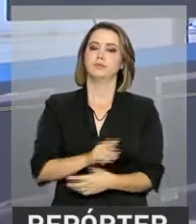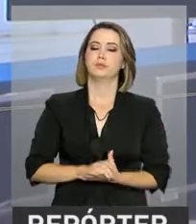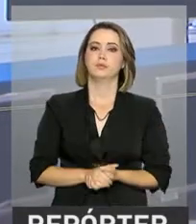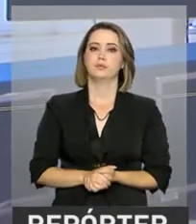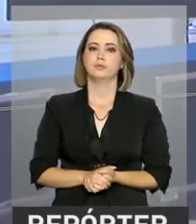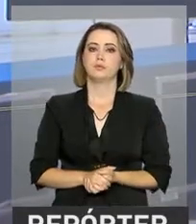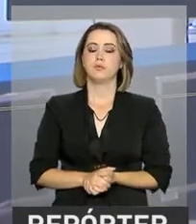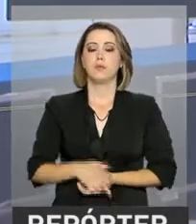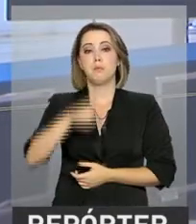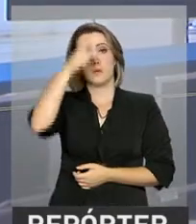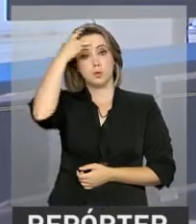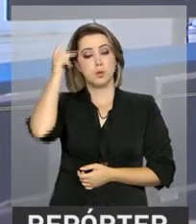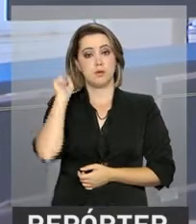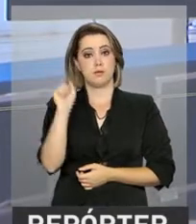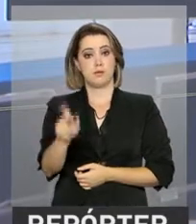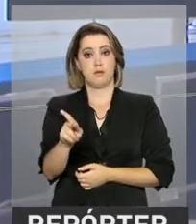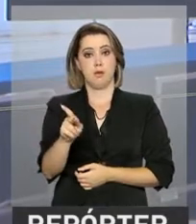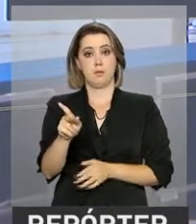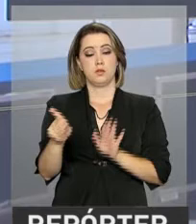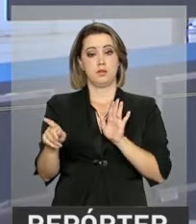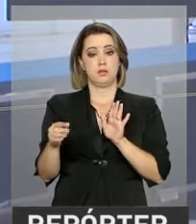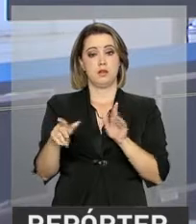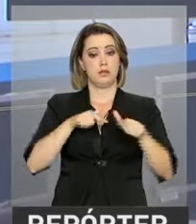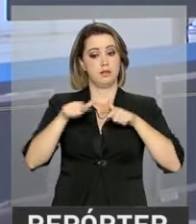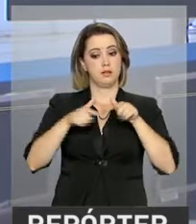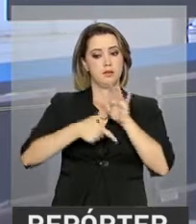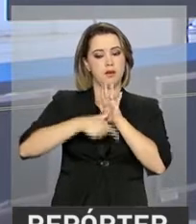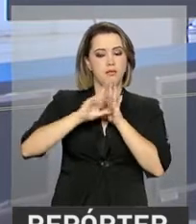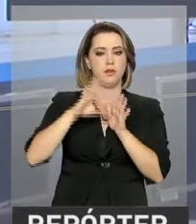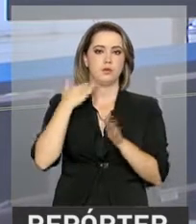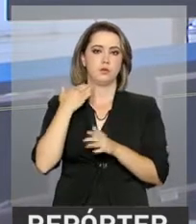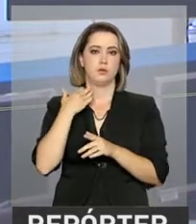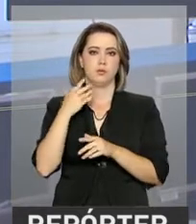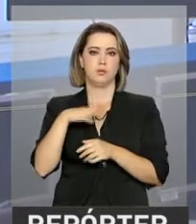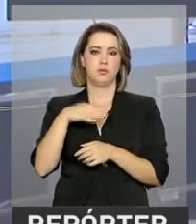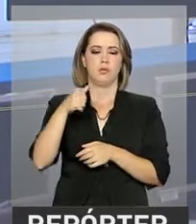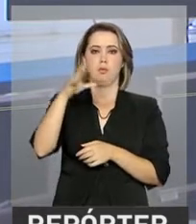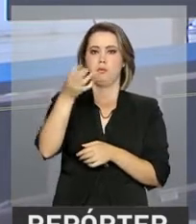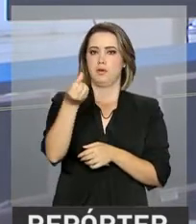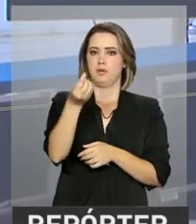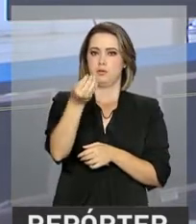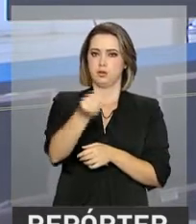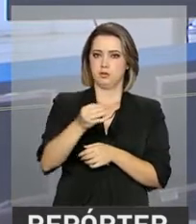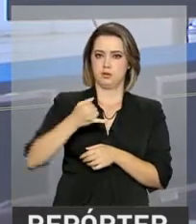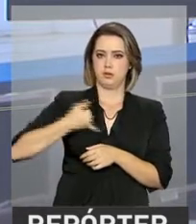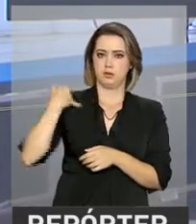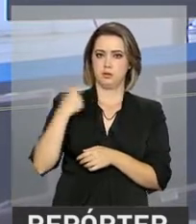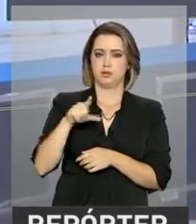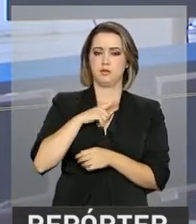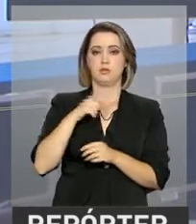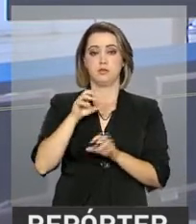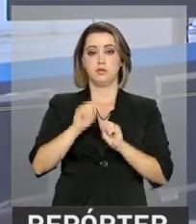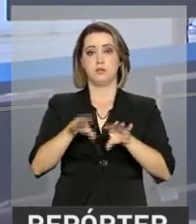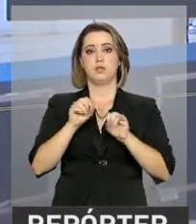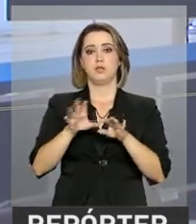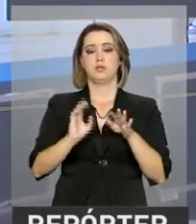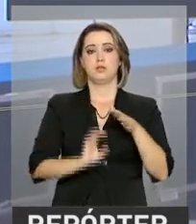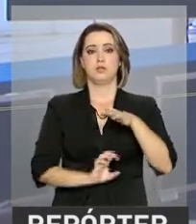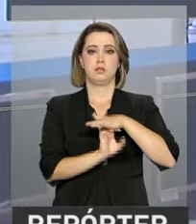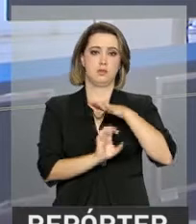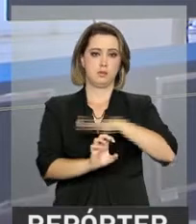aposentados do sistema bancário com mais de 60 anos vão orientar os donos de pequenos negócios a conseguirem